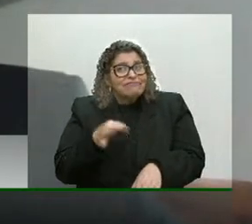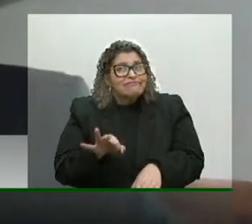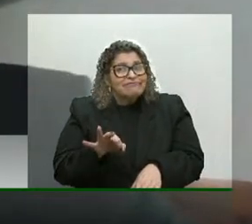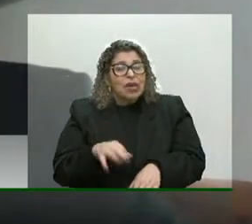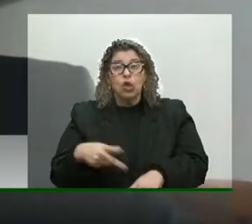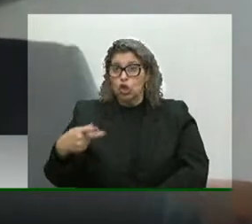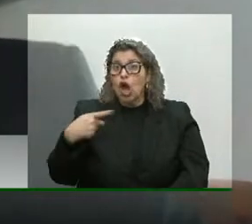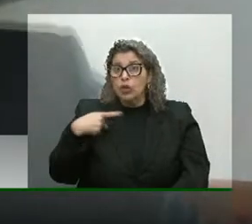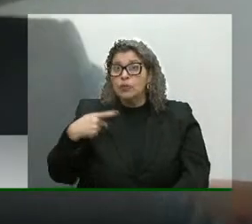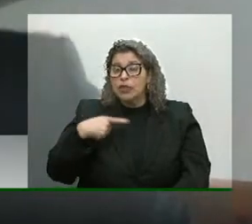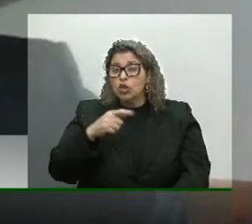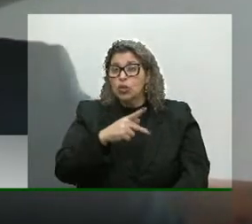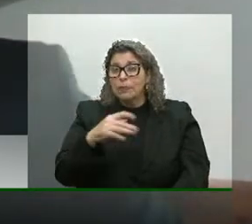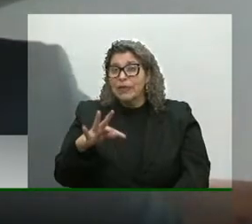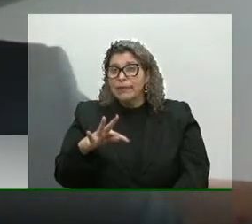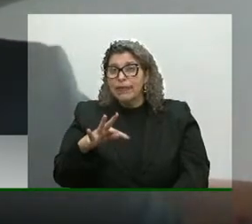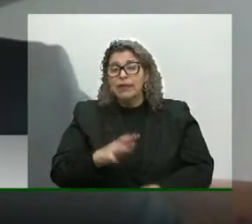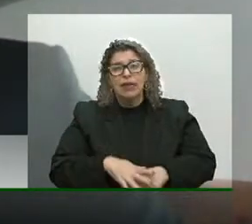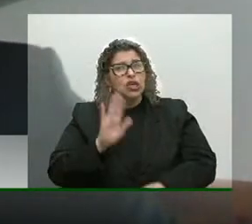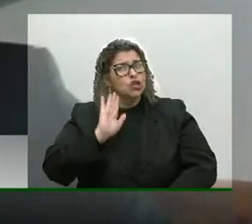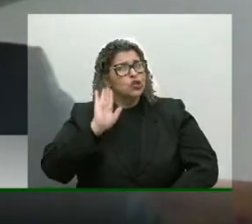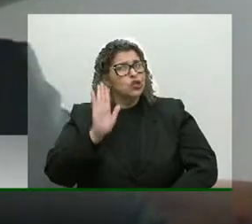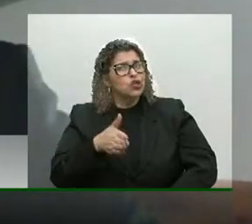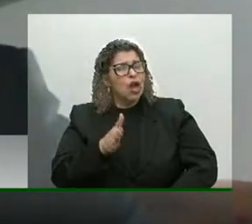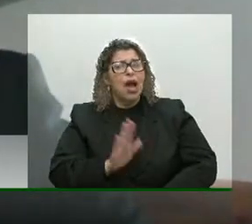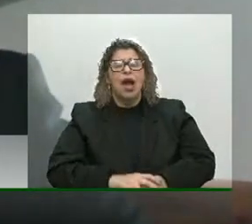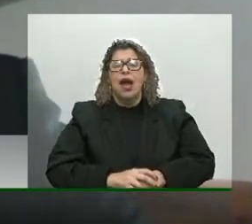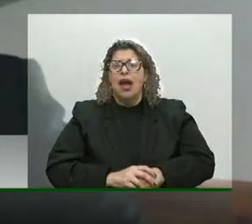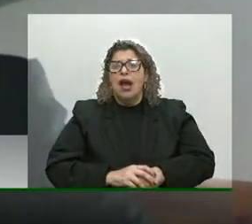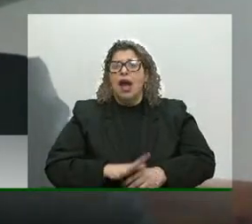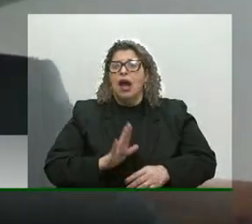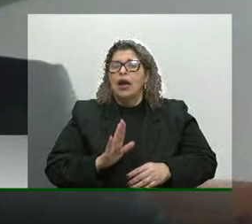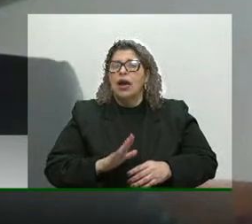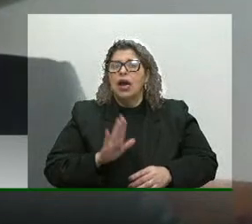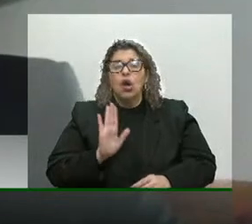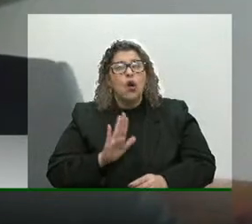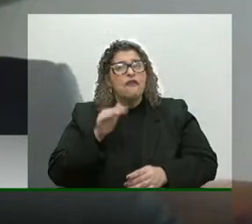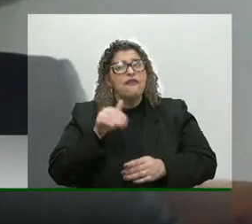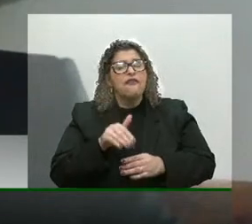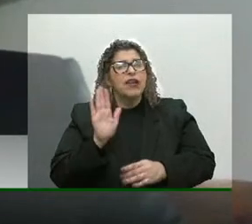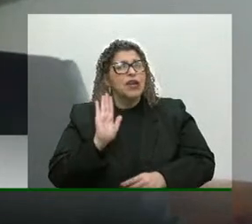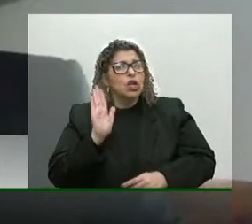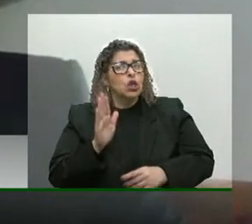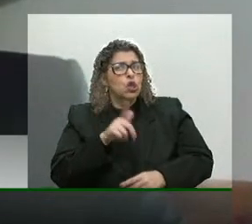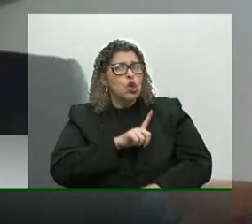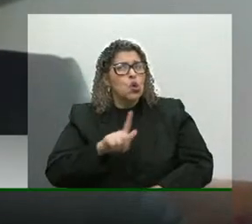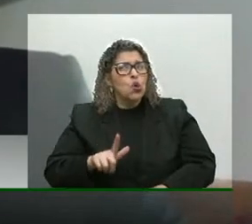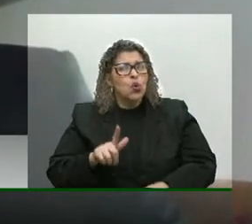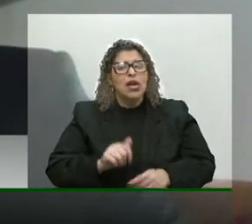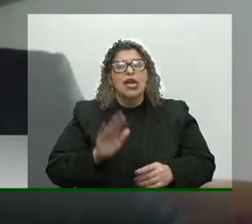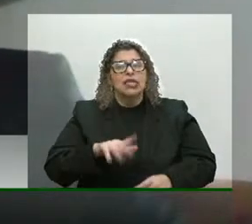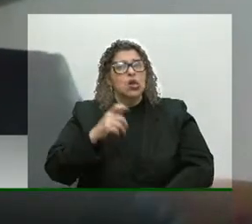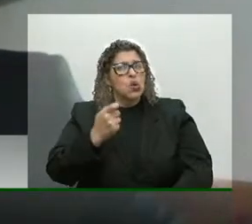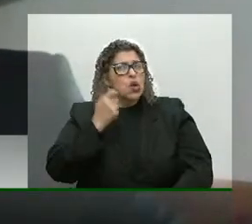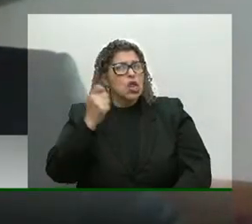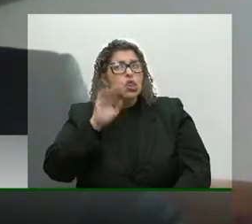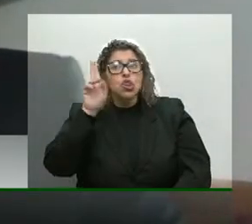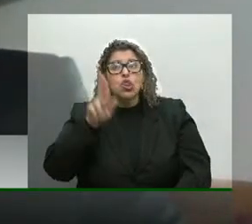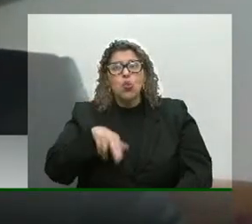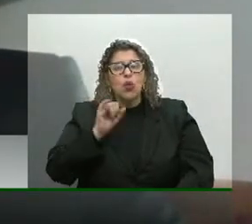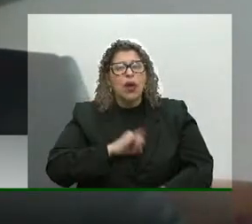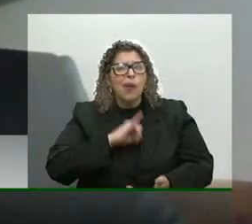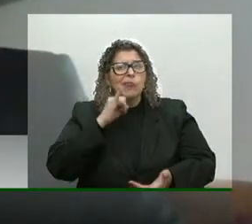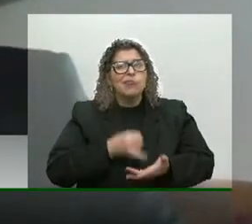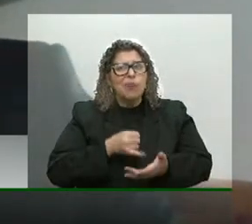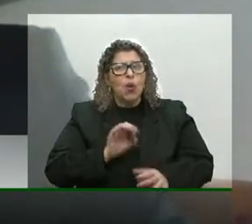nossa bancada do PT, que já governou esse Rio Grande por duas vezes, que não aumentamos impostos, que pagamos em